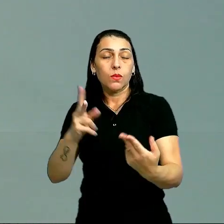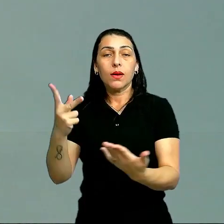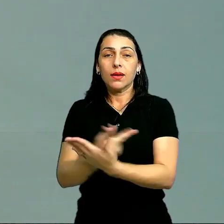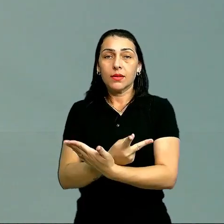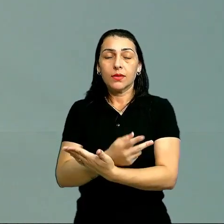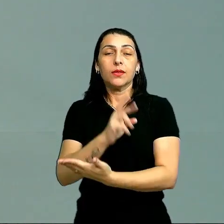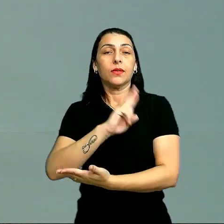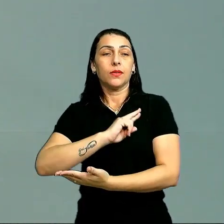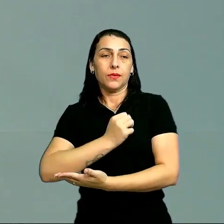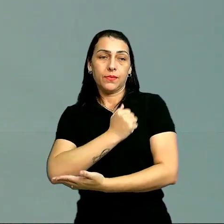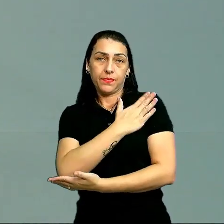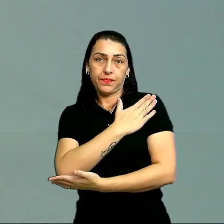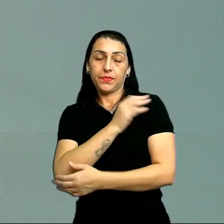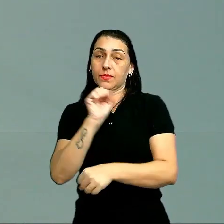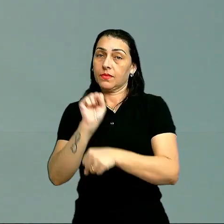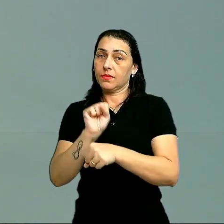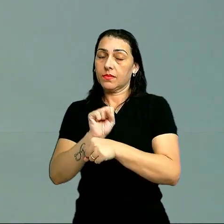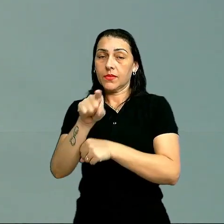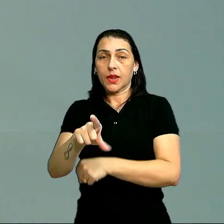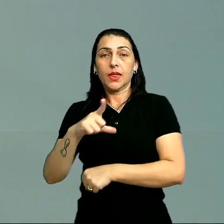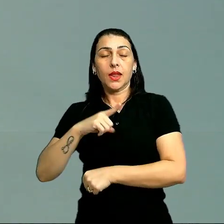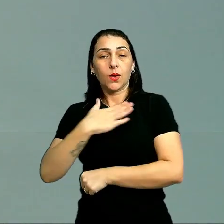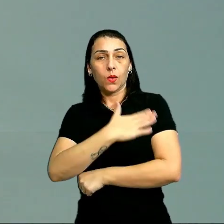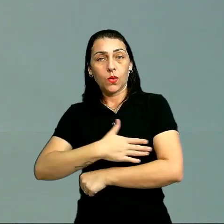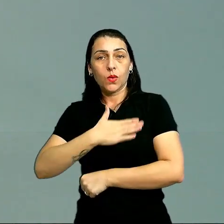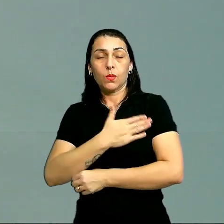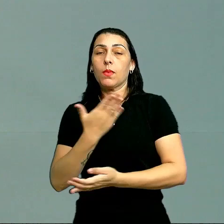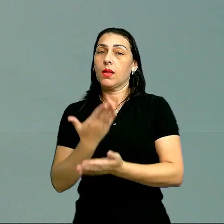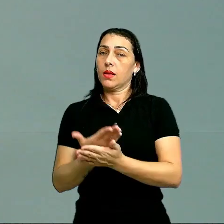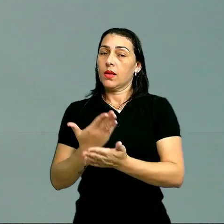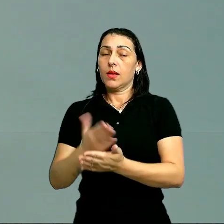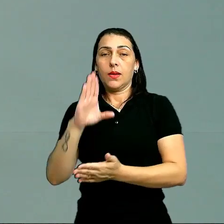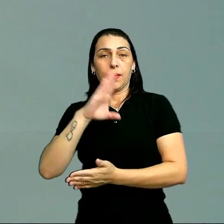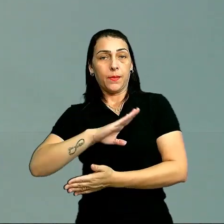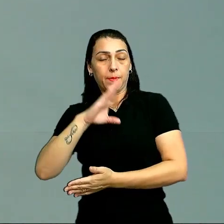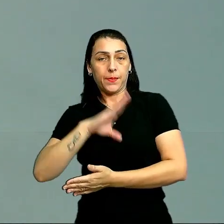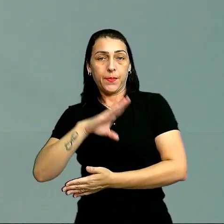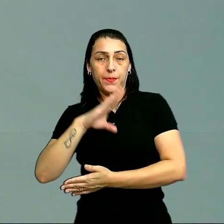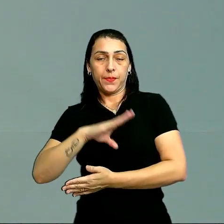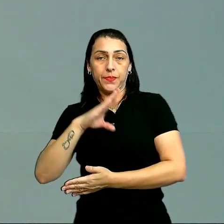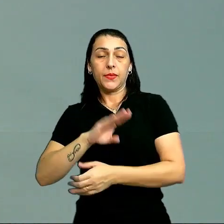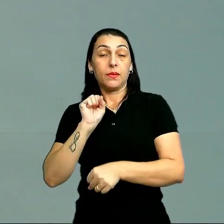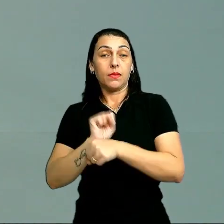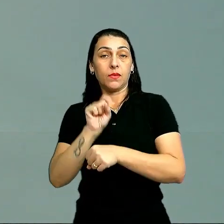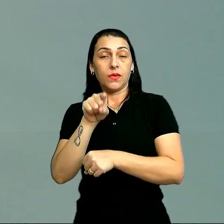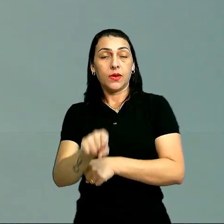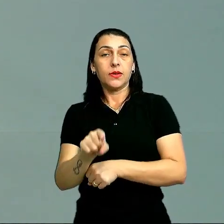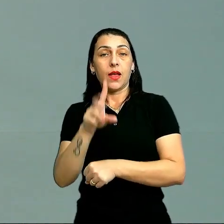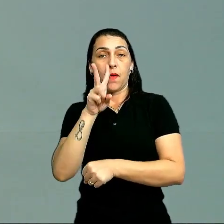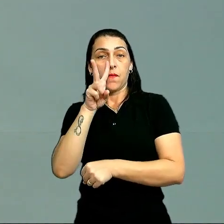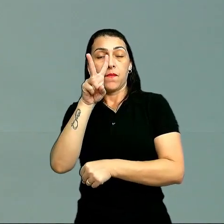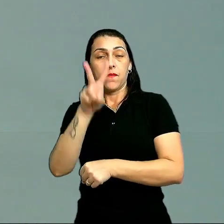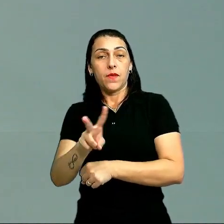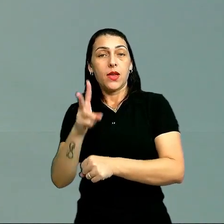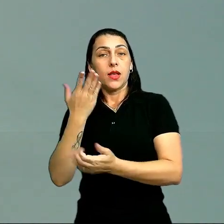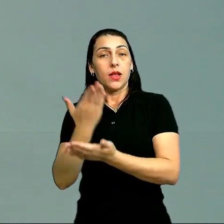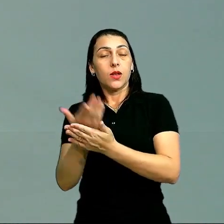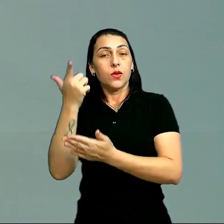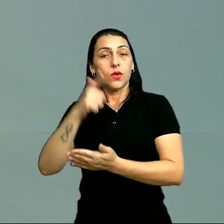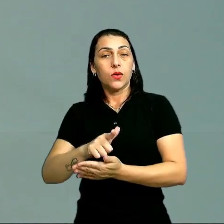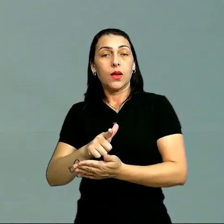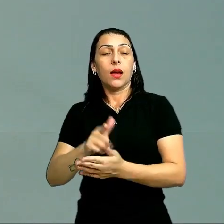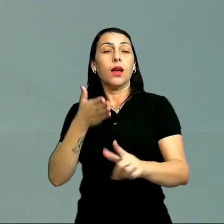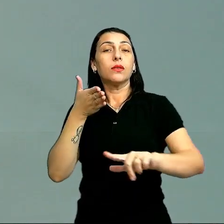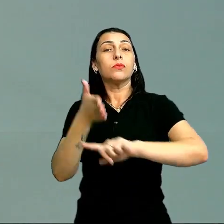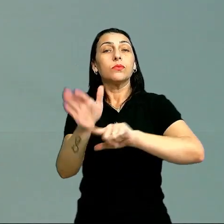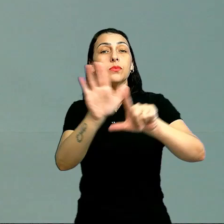atos racistas. Eu espero que vocês tenham gostado. Essa foi mais uma aula de língua portuguesa. Espero que vocês reprisem as nossas aulas